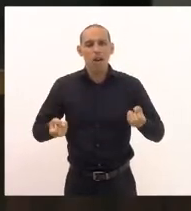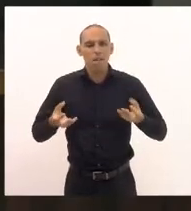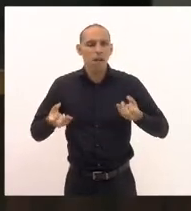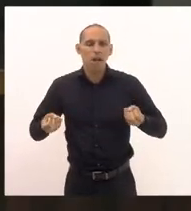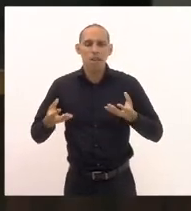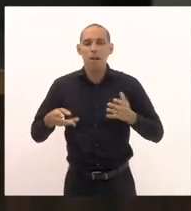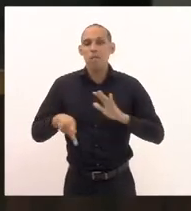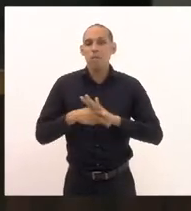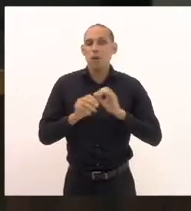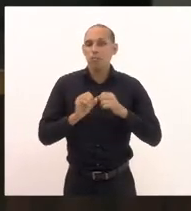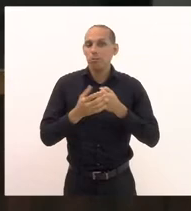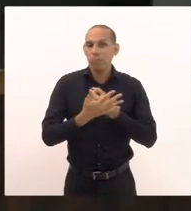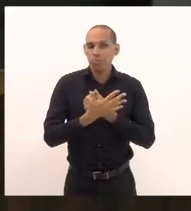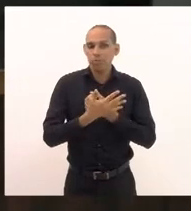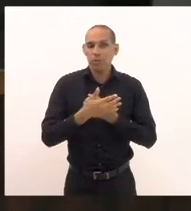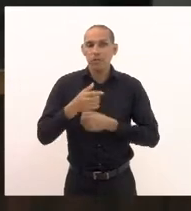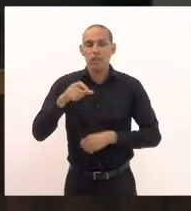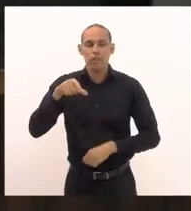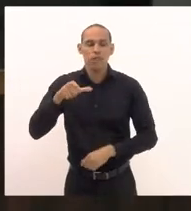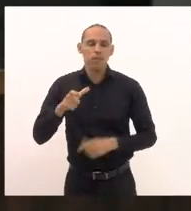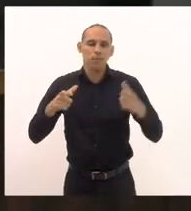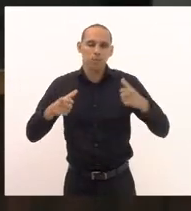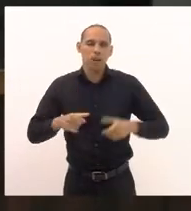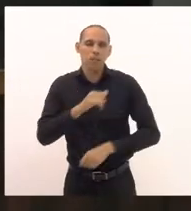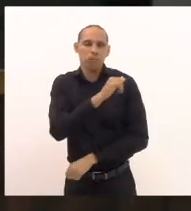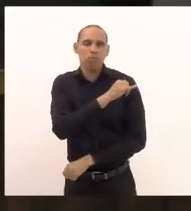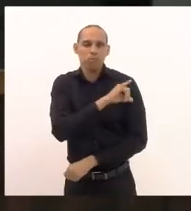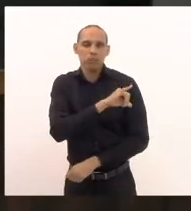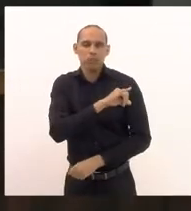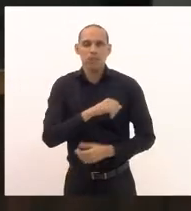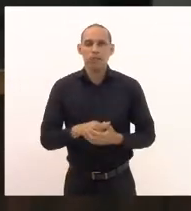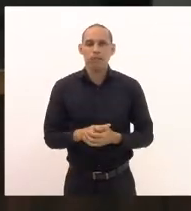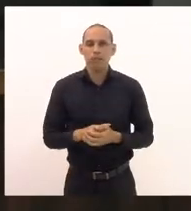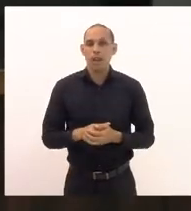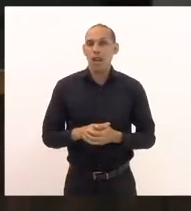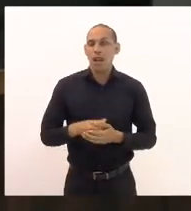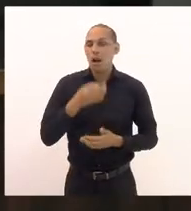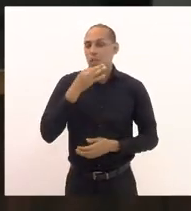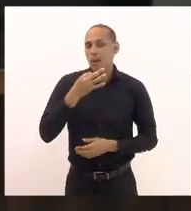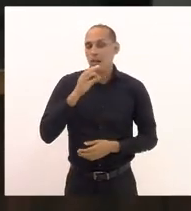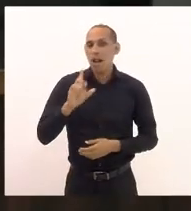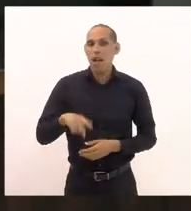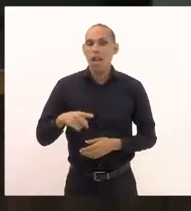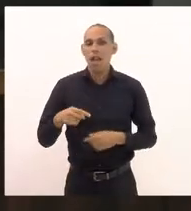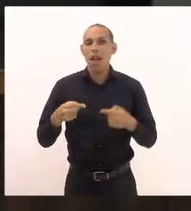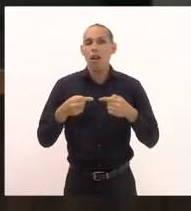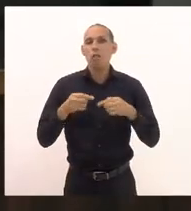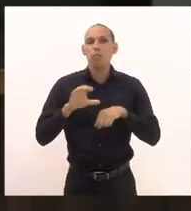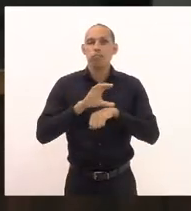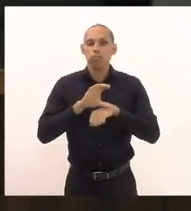do Rio de Janeiro. Pareceres da Comissão de Constituição e Justiça pela condicionalidade. Saúde favorável.